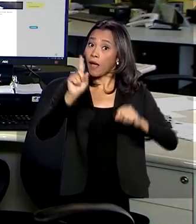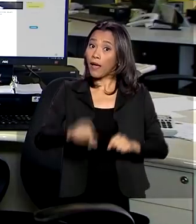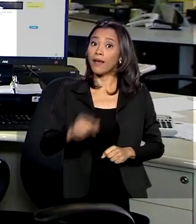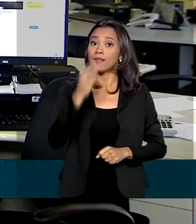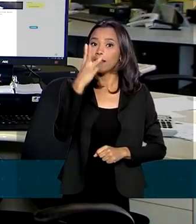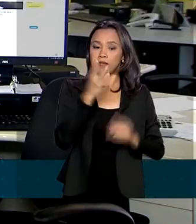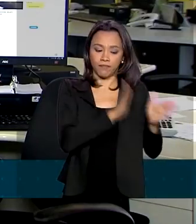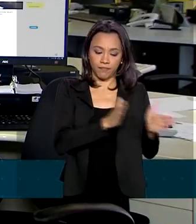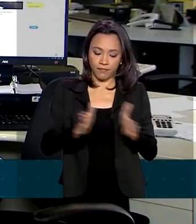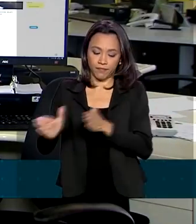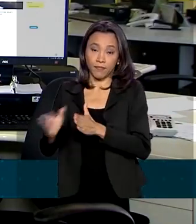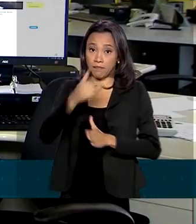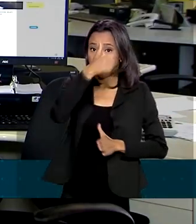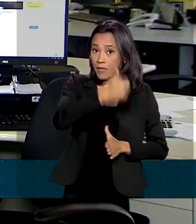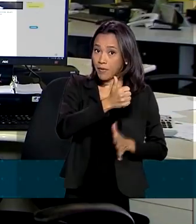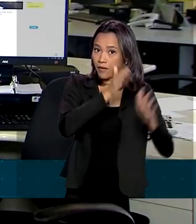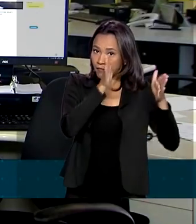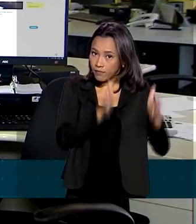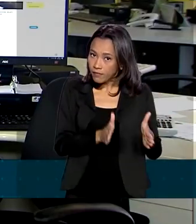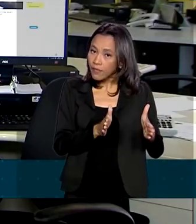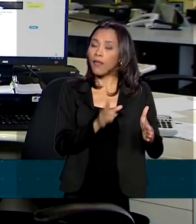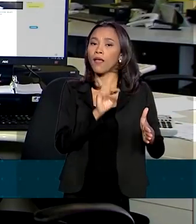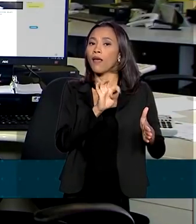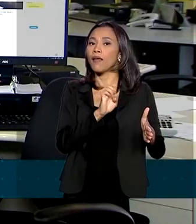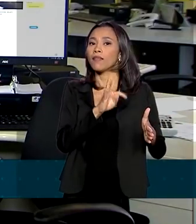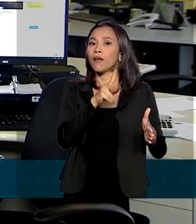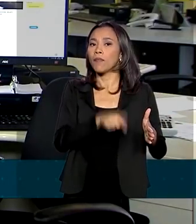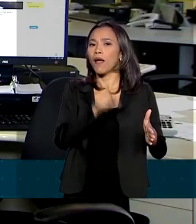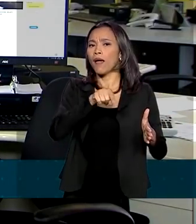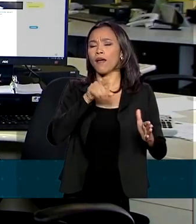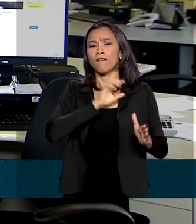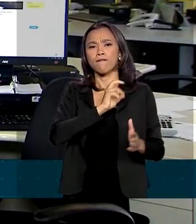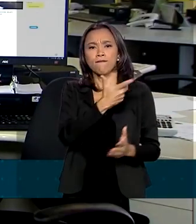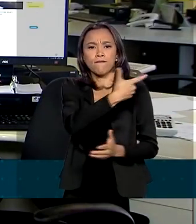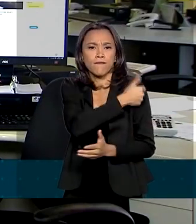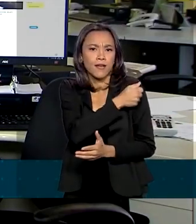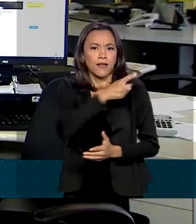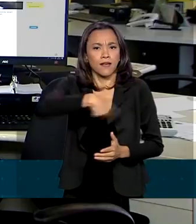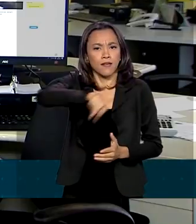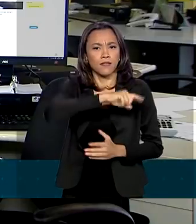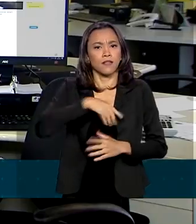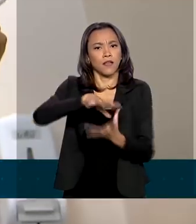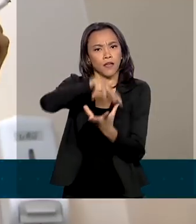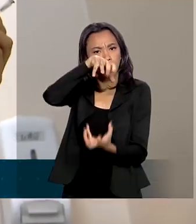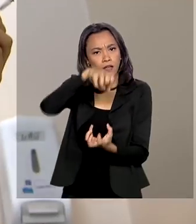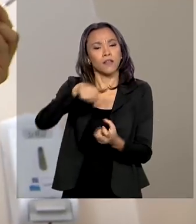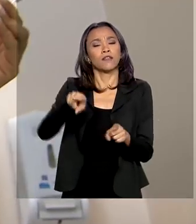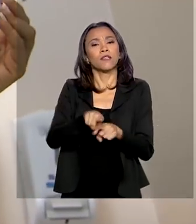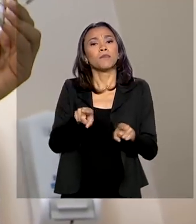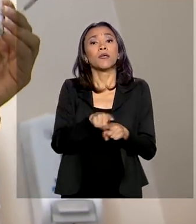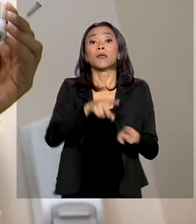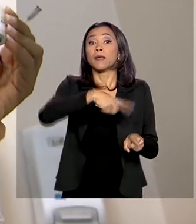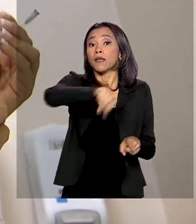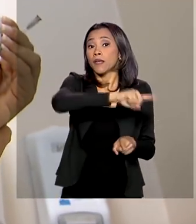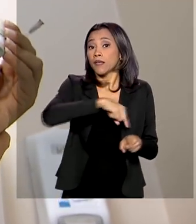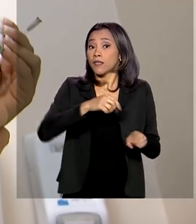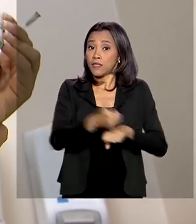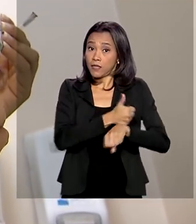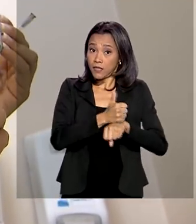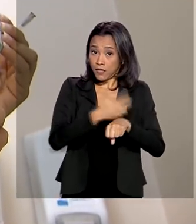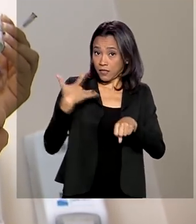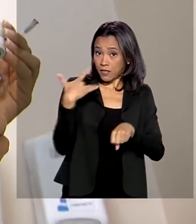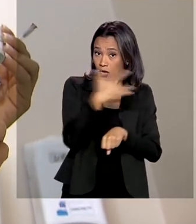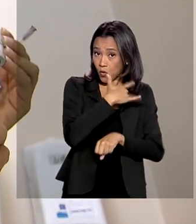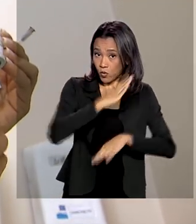etapas. Nessa primeira, a prioridade é vacinar idosos e profissionais da área de saúde. No total, expectativa do Ministério da